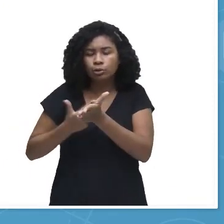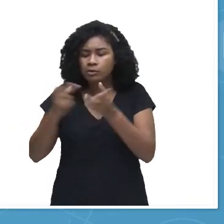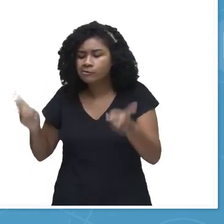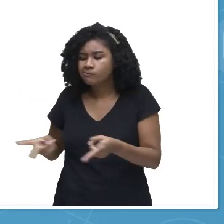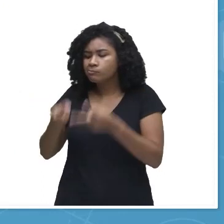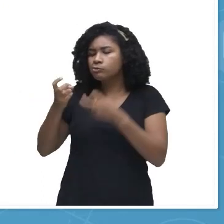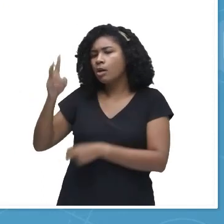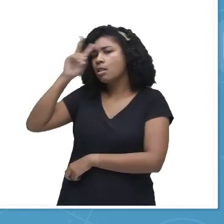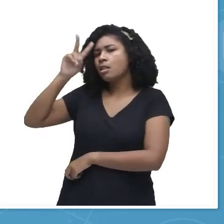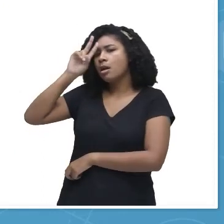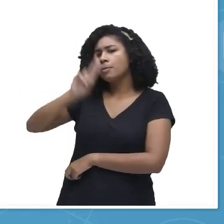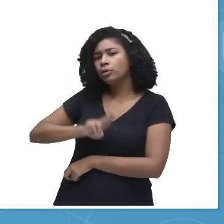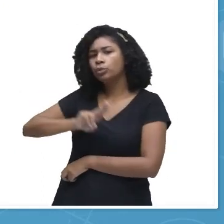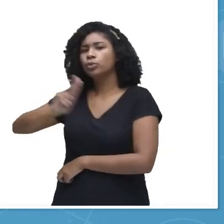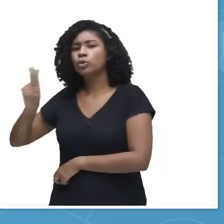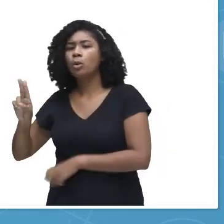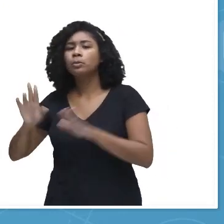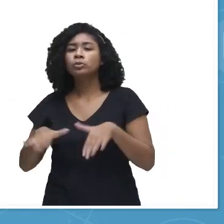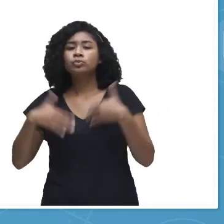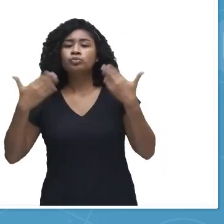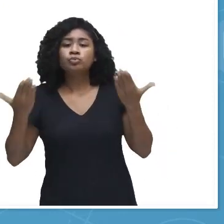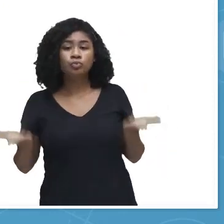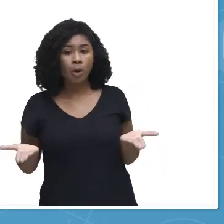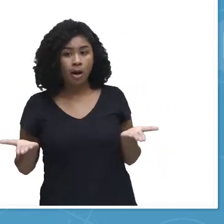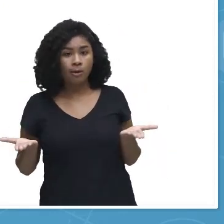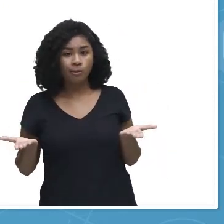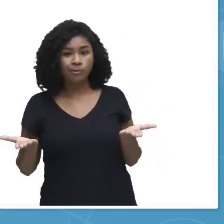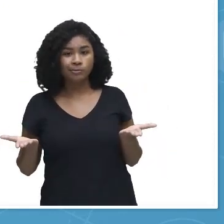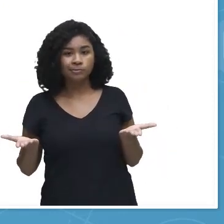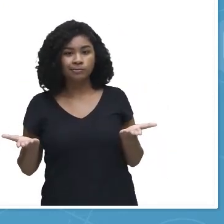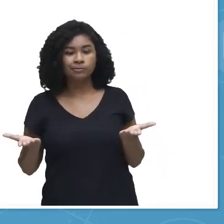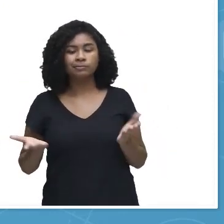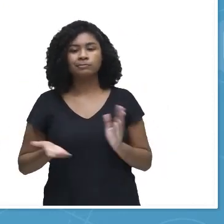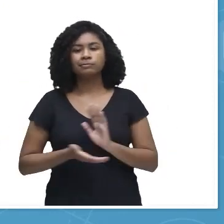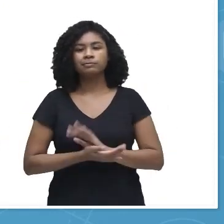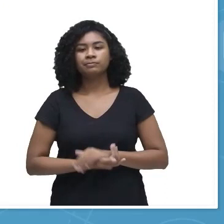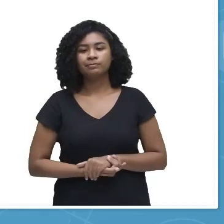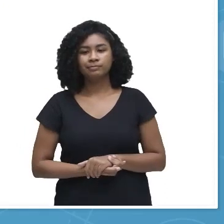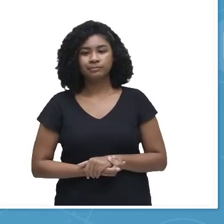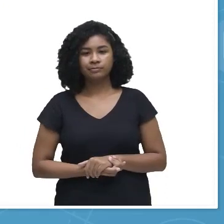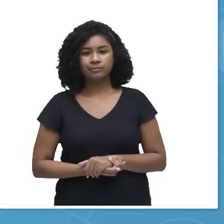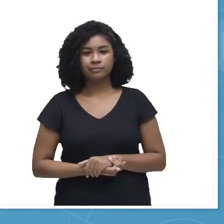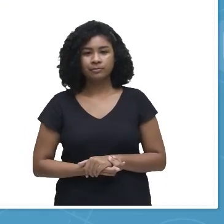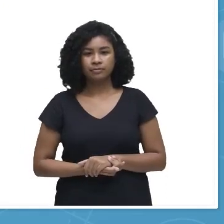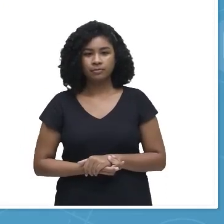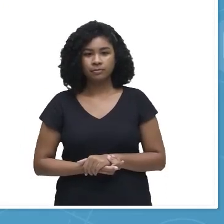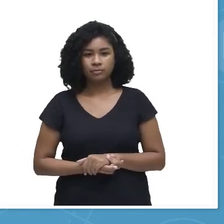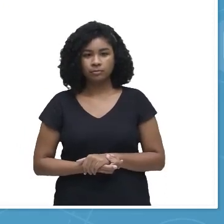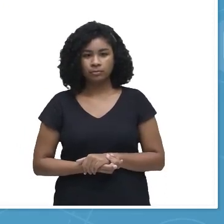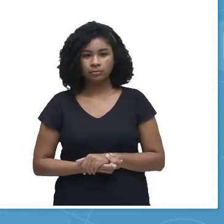são referências, entre eles alguns afrodescendentes. Quais são eles? São